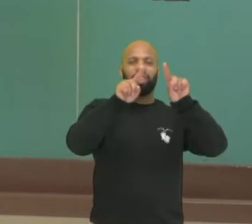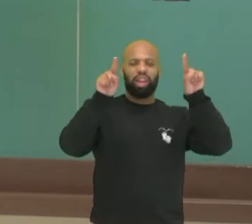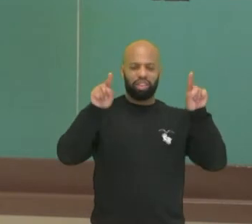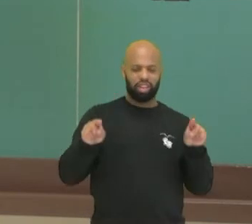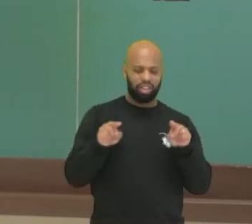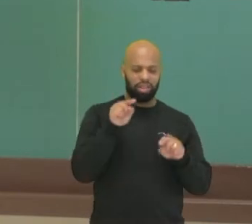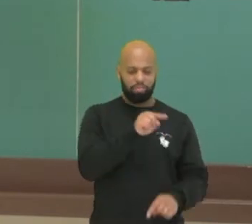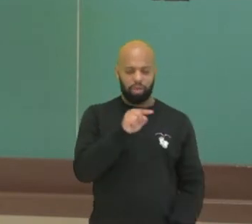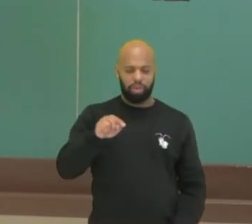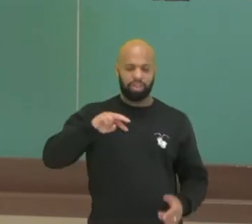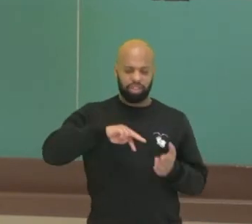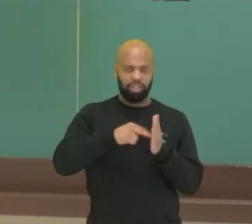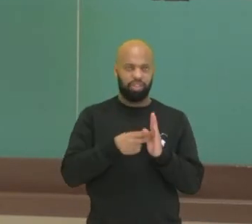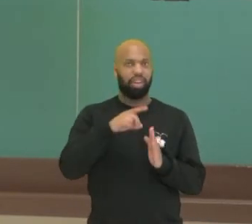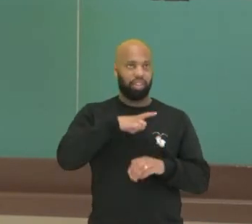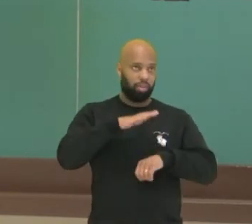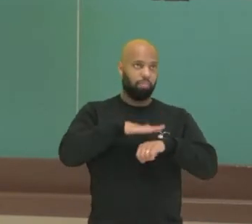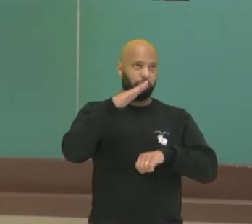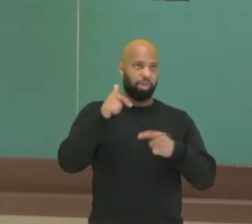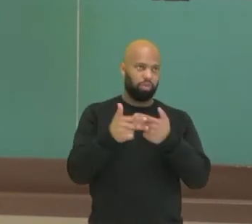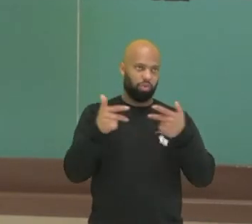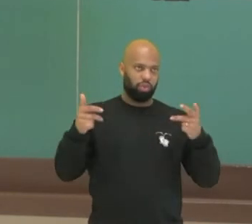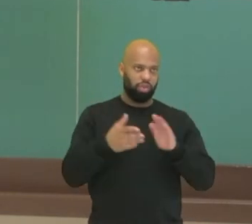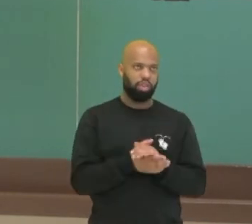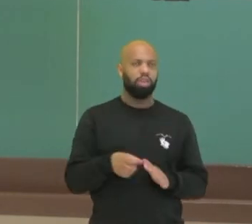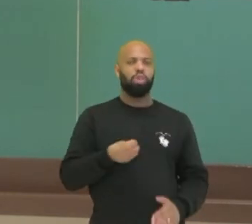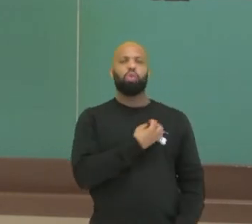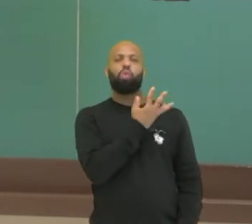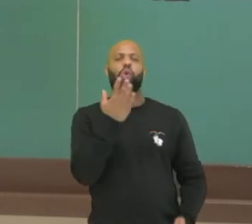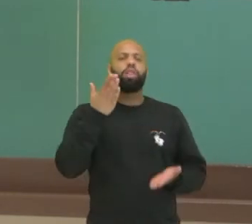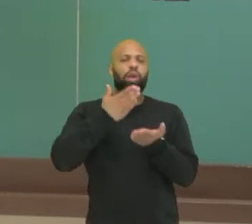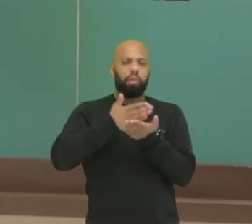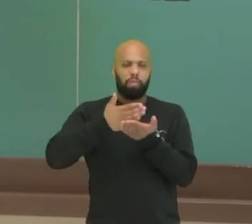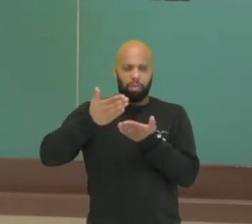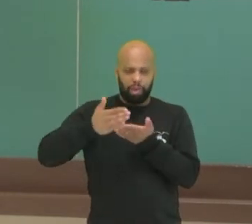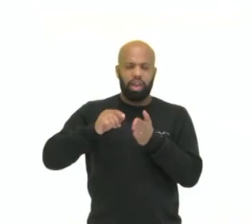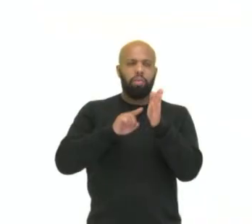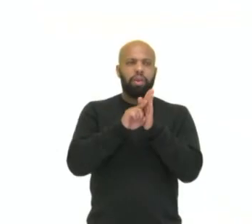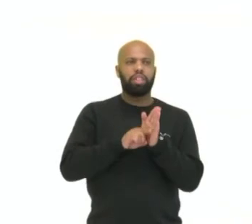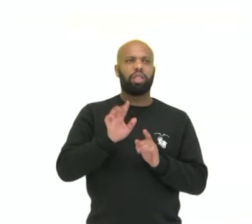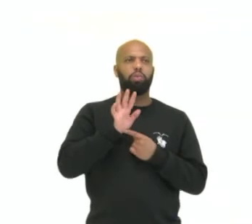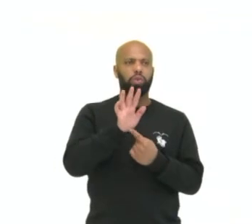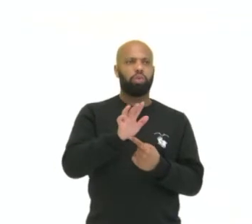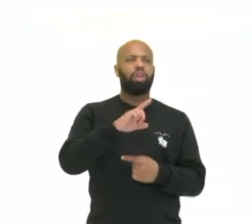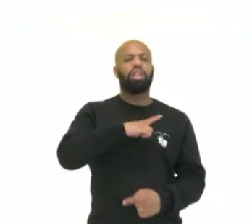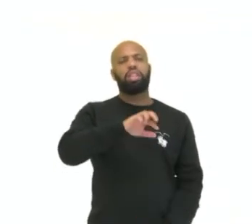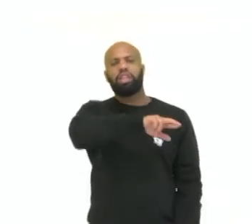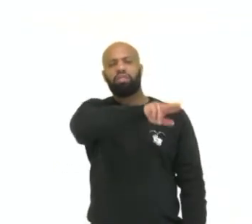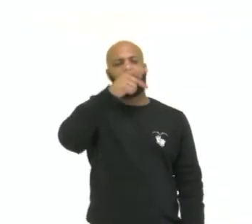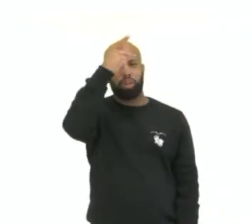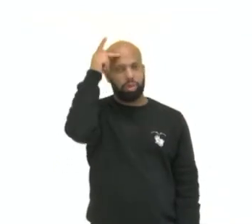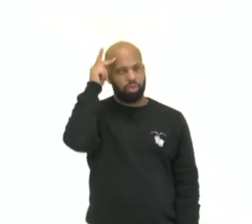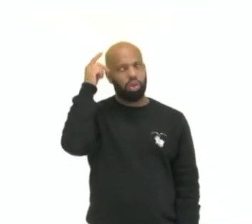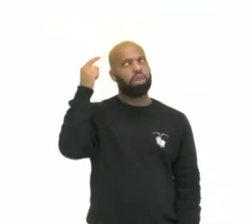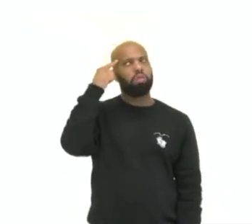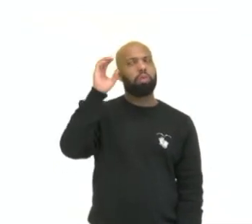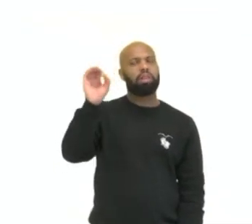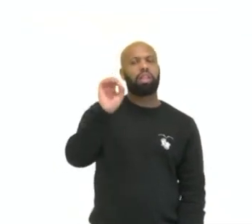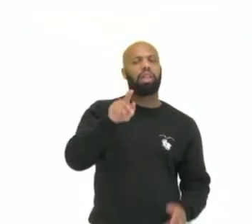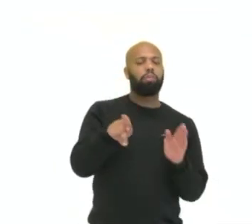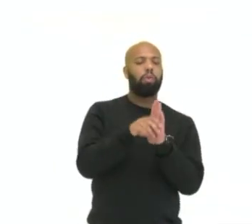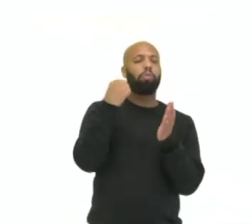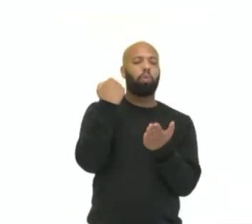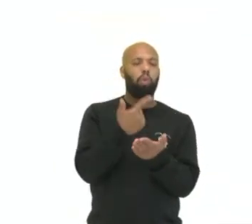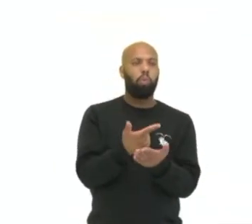ok? Número de parcelas. A pesquisa mostrou que muitos consumidores não avaliam o impacto de uma compra